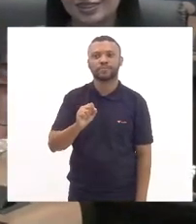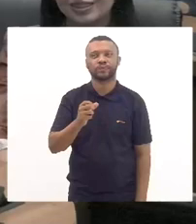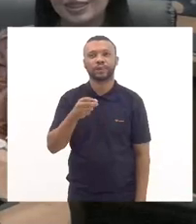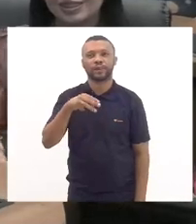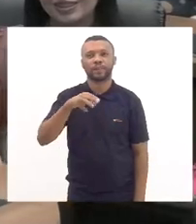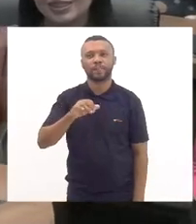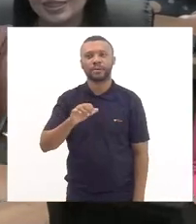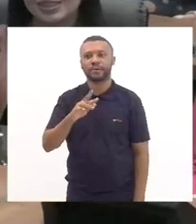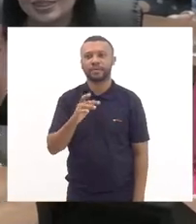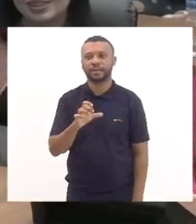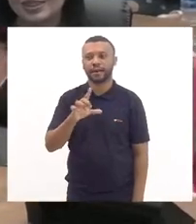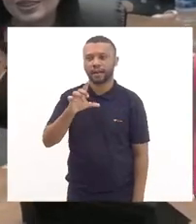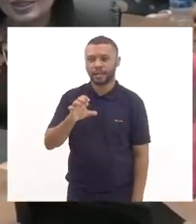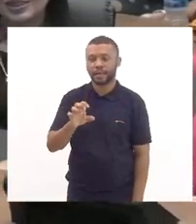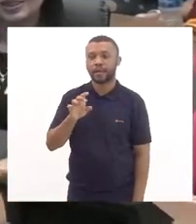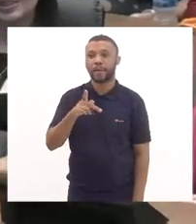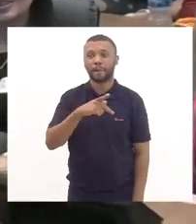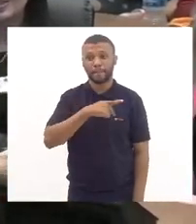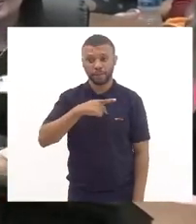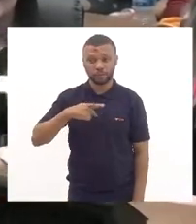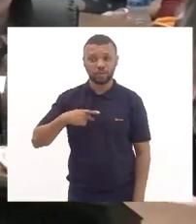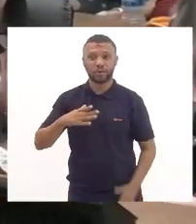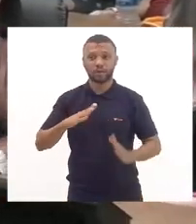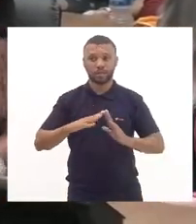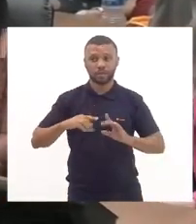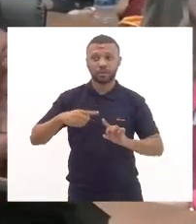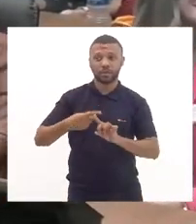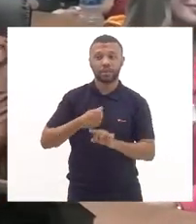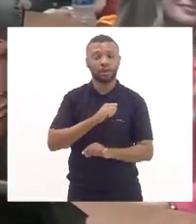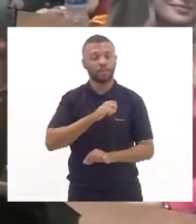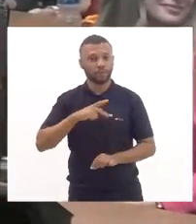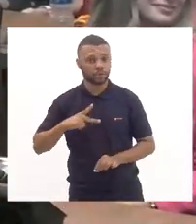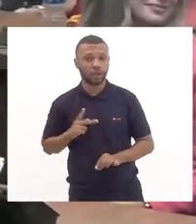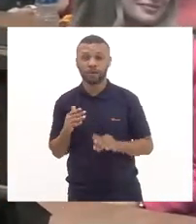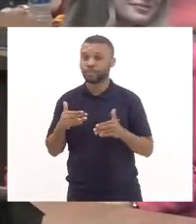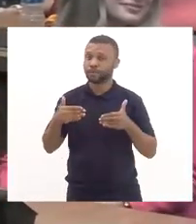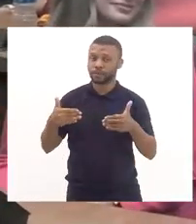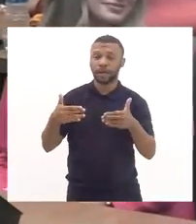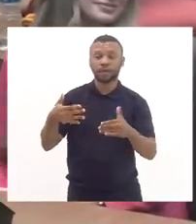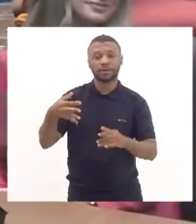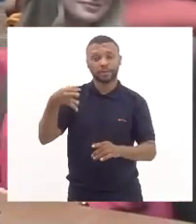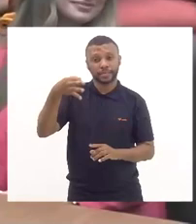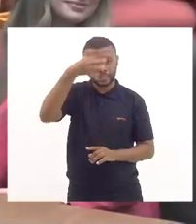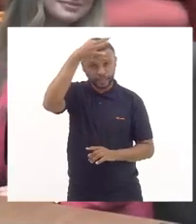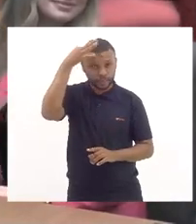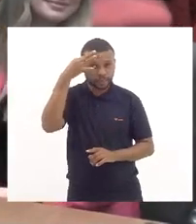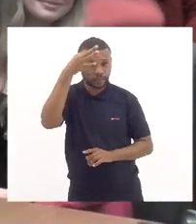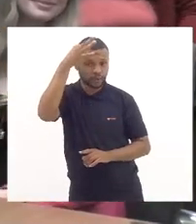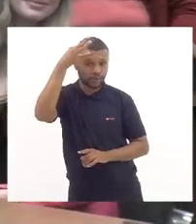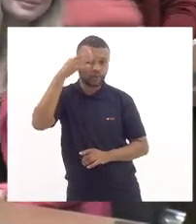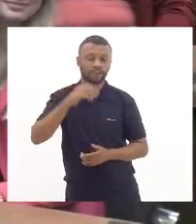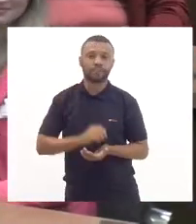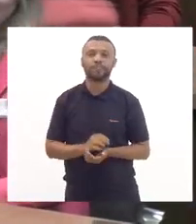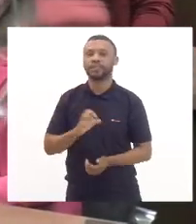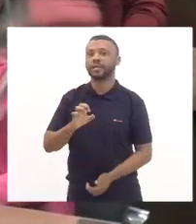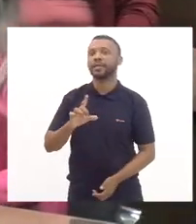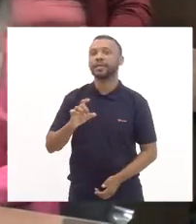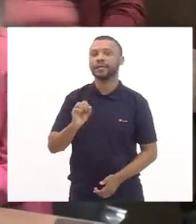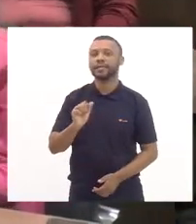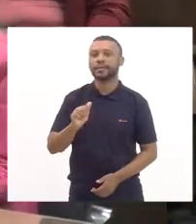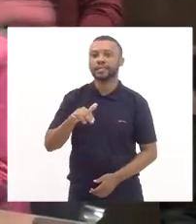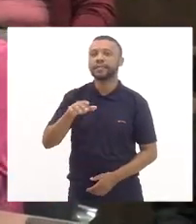dos Santos Guimarães, pastora da Igreja Apostólica Ministério Santidade, Elisânia Porfírio Martins da